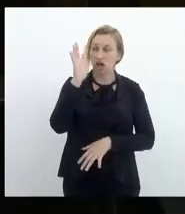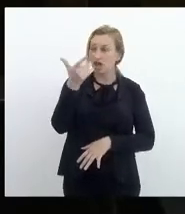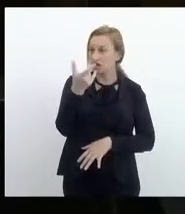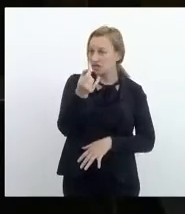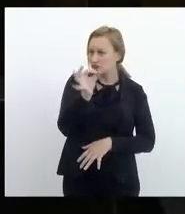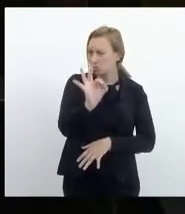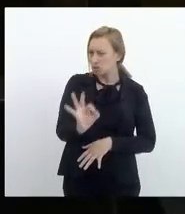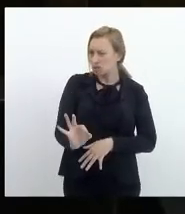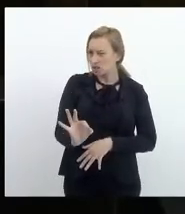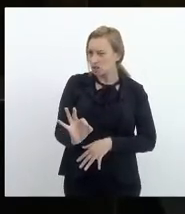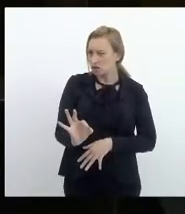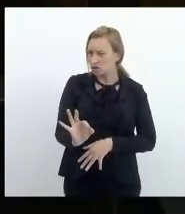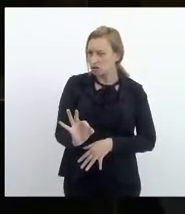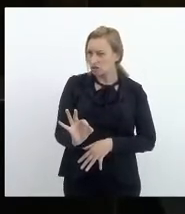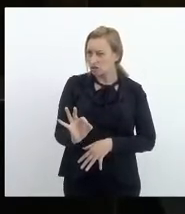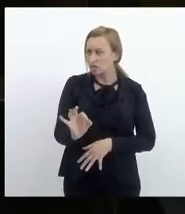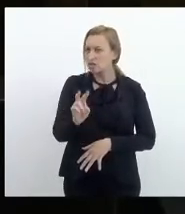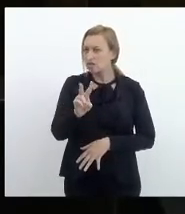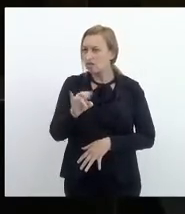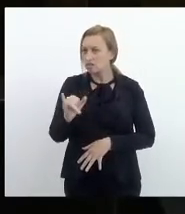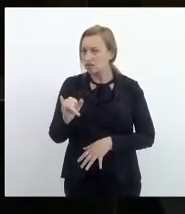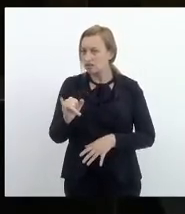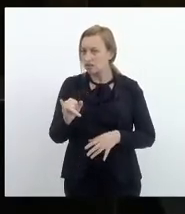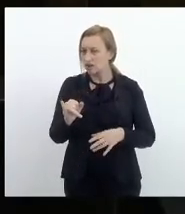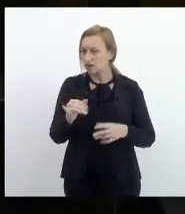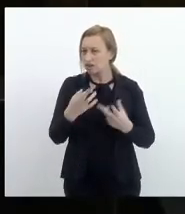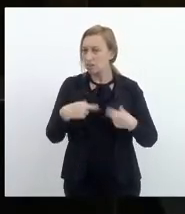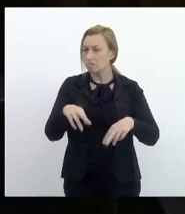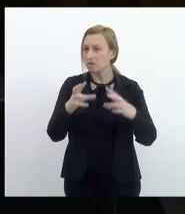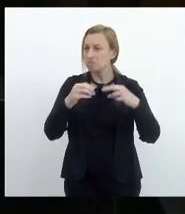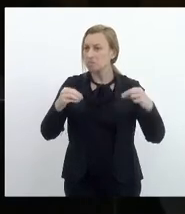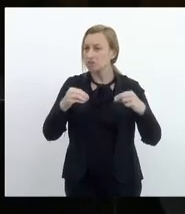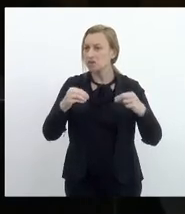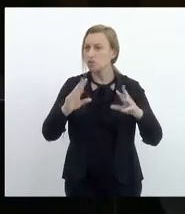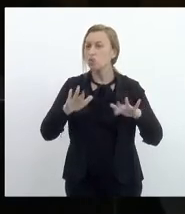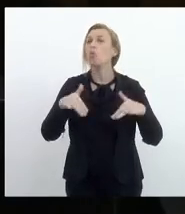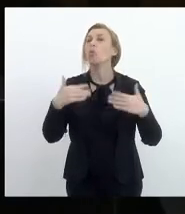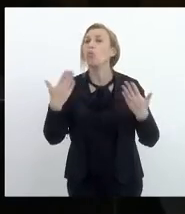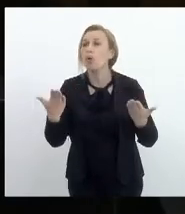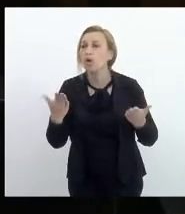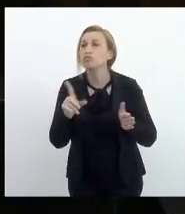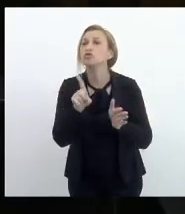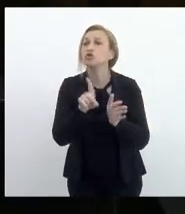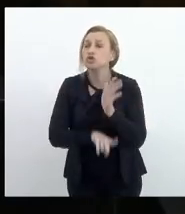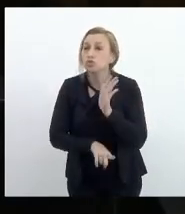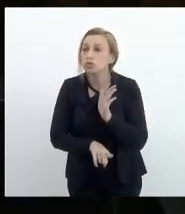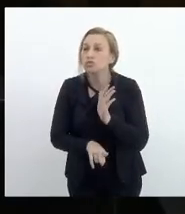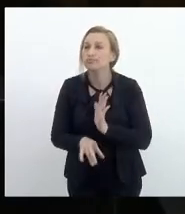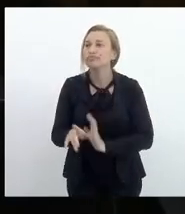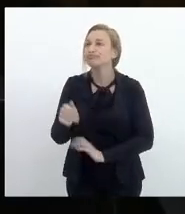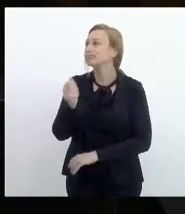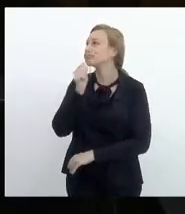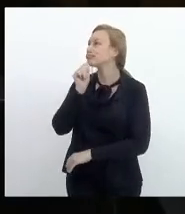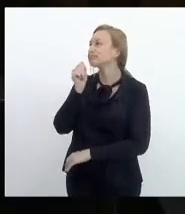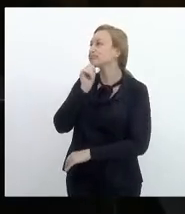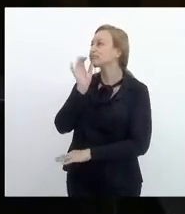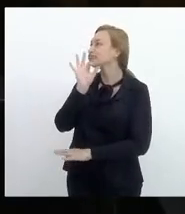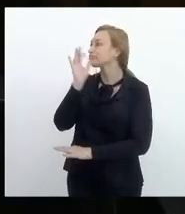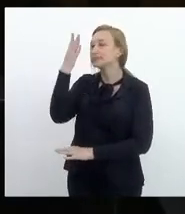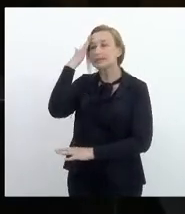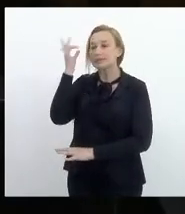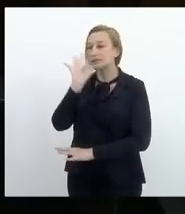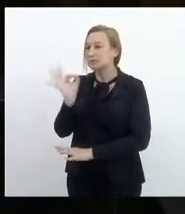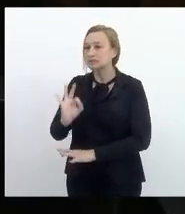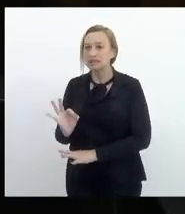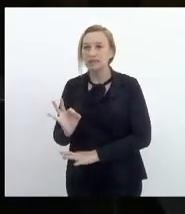vinte por cento vai ser premiado com que desconto e ninguém sabe quem